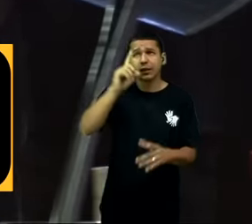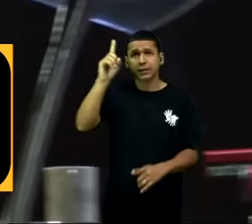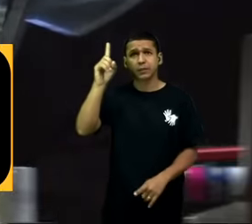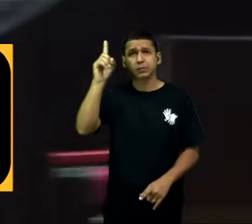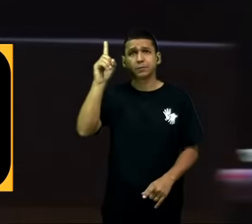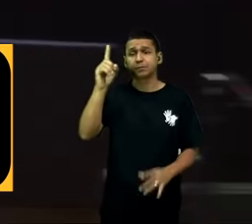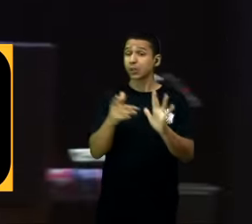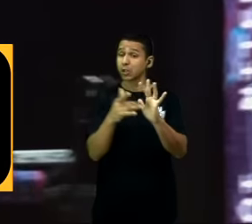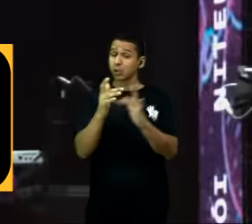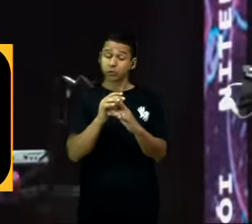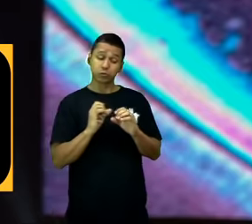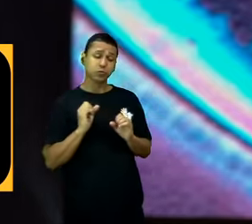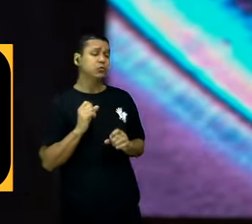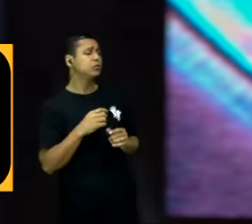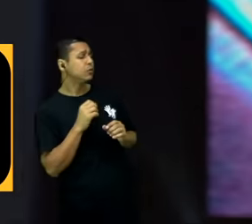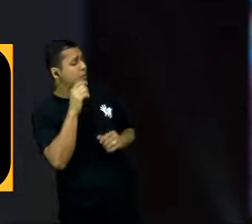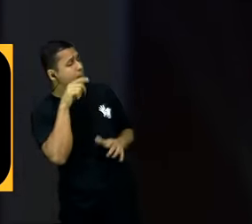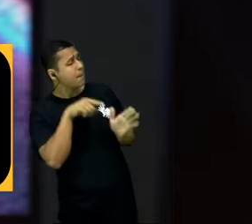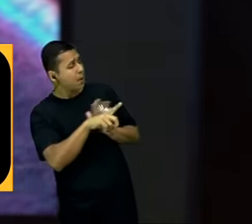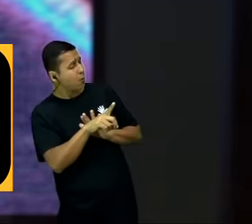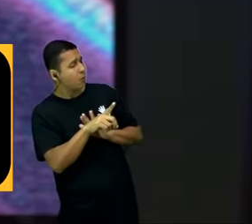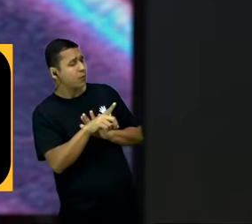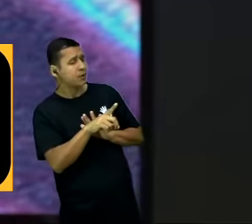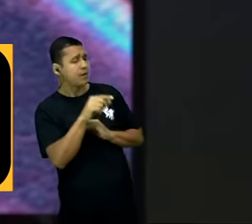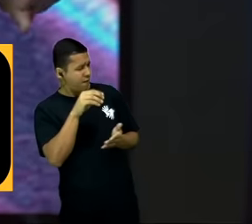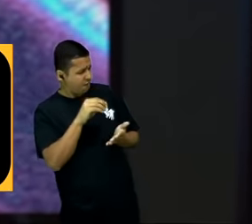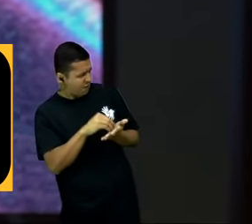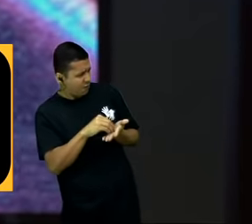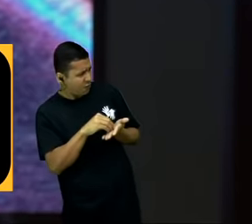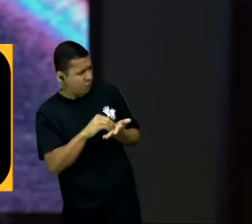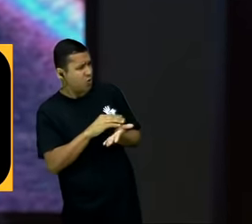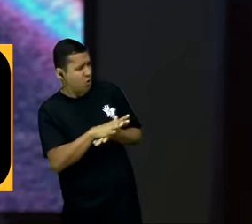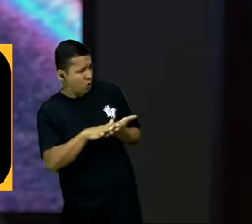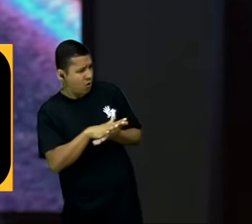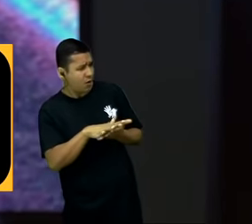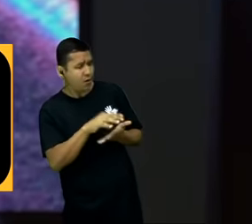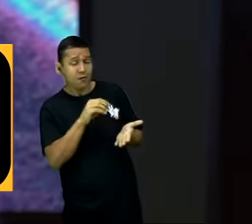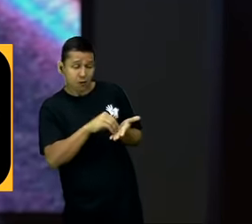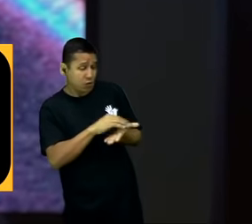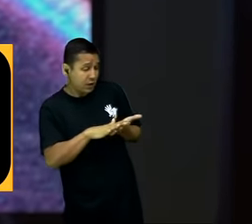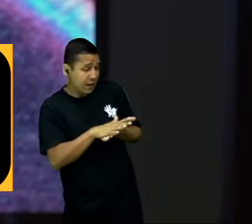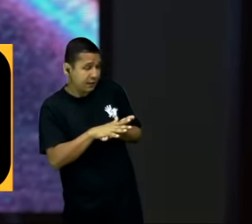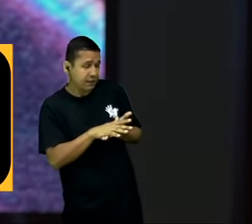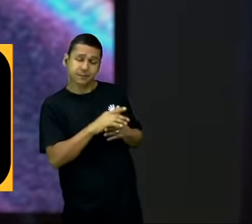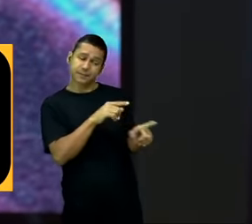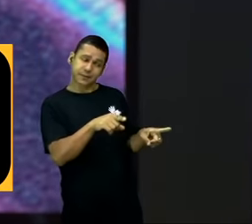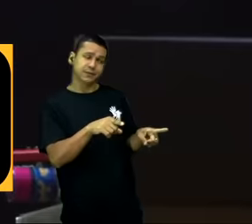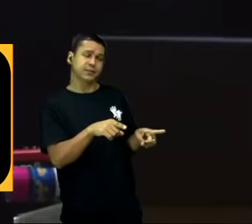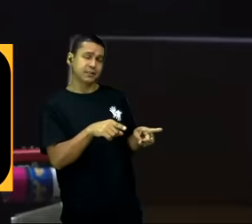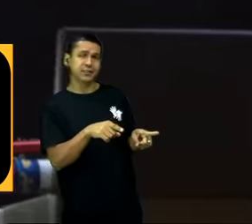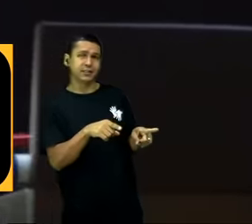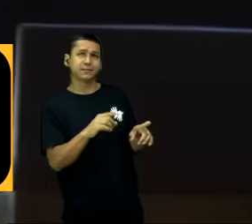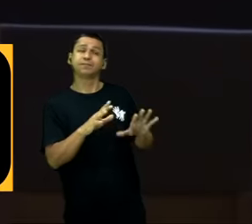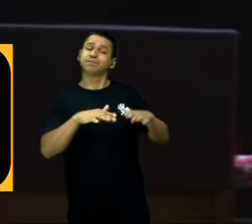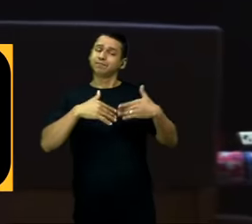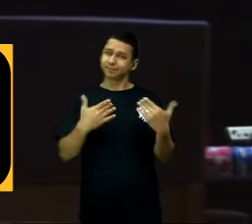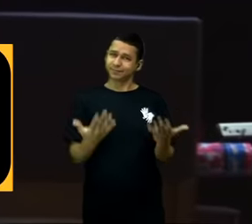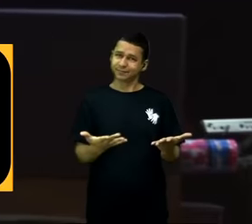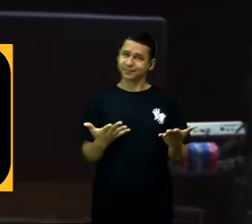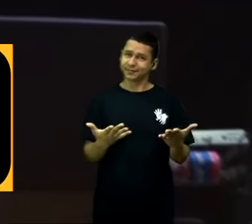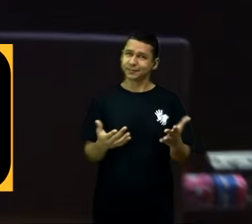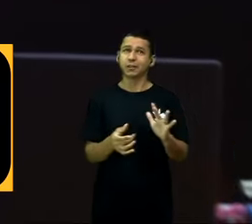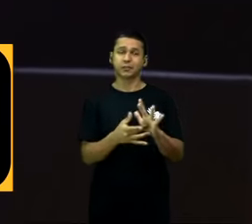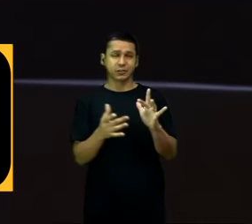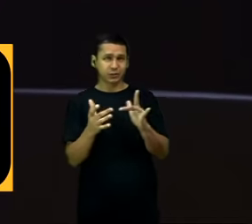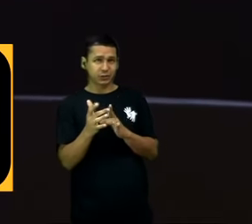eles, não faltou nada, lembra aquela primeira experiência que a gente teve e não faltou nada? Aprenderam como é que funciona? Sim! Aí Jesus diz assim, ó, então Jesus, olha lá, ele disse